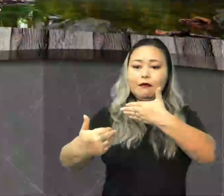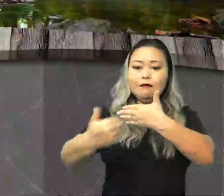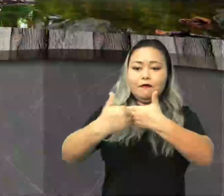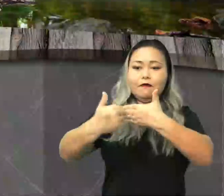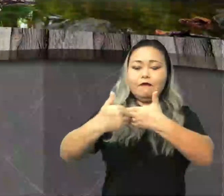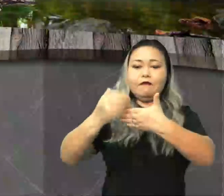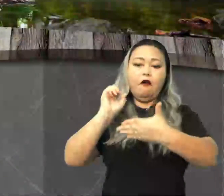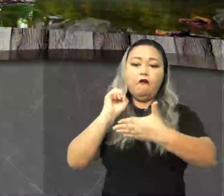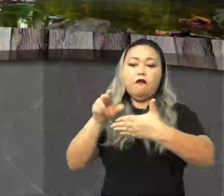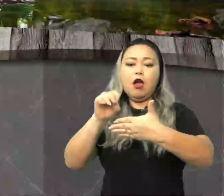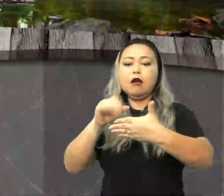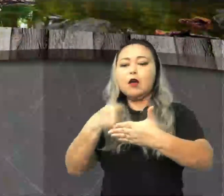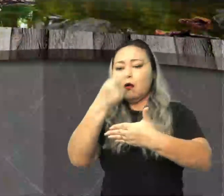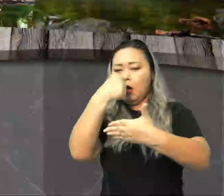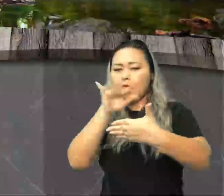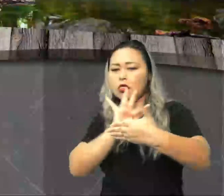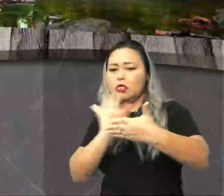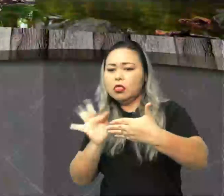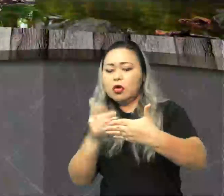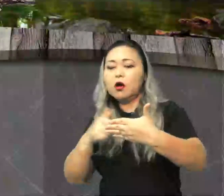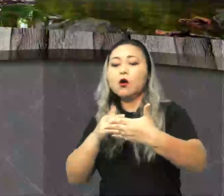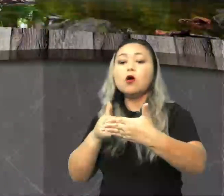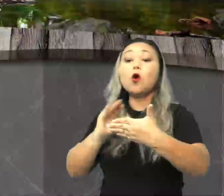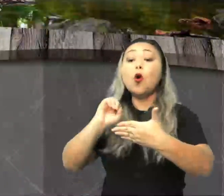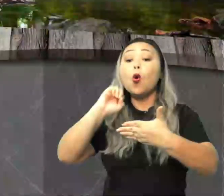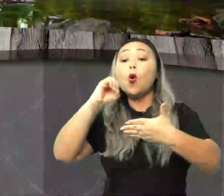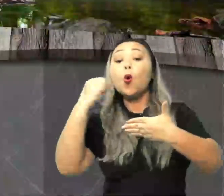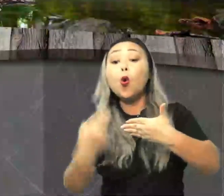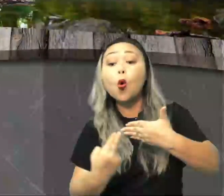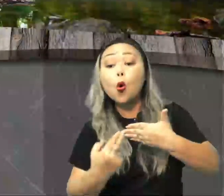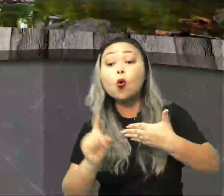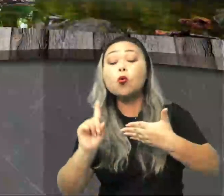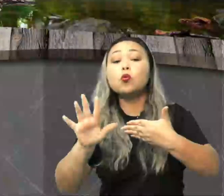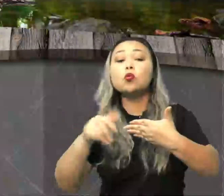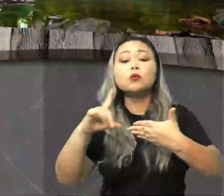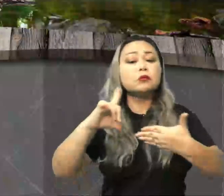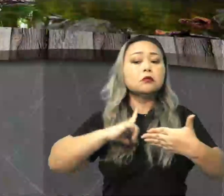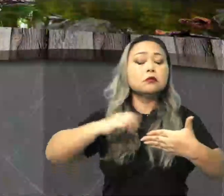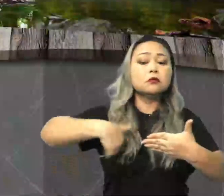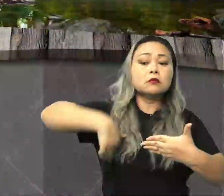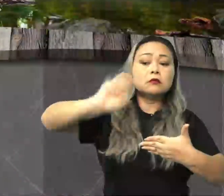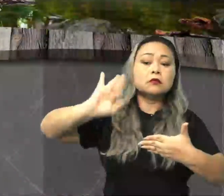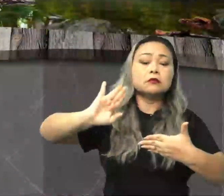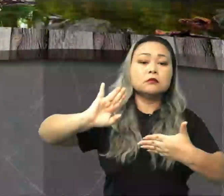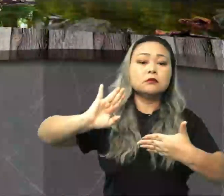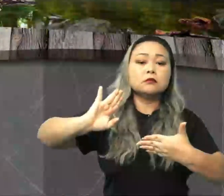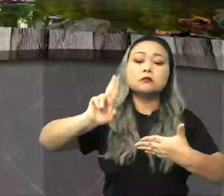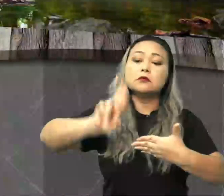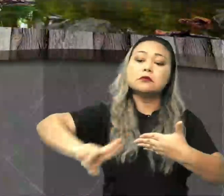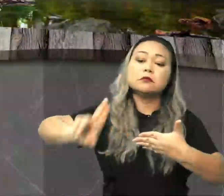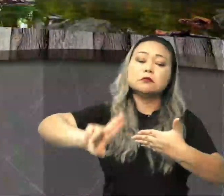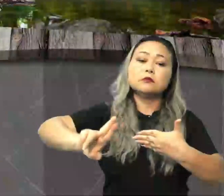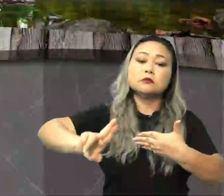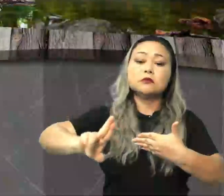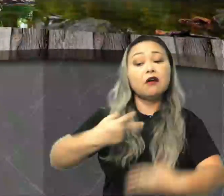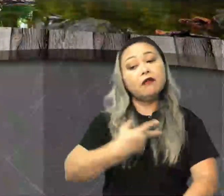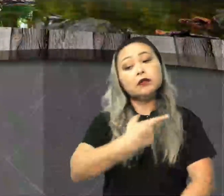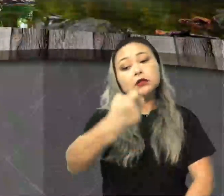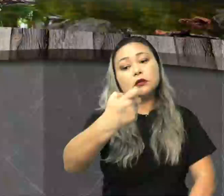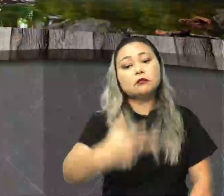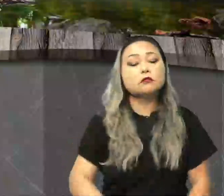caso de uma gripe simples, um resfriado, ou você pode ter a utilização da